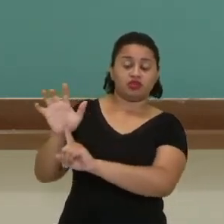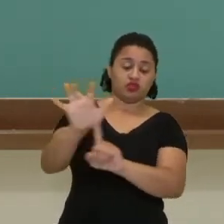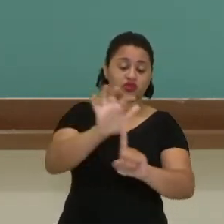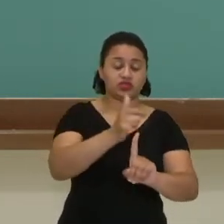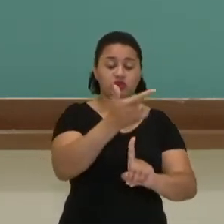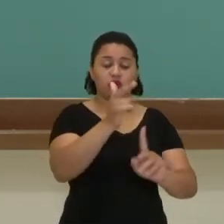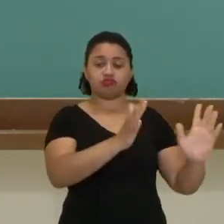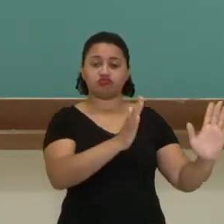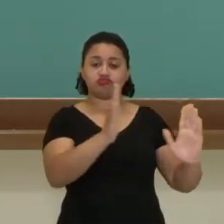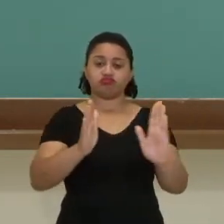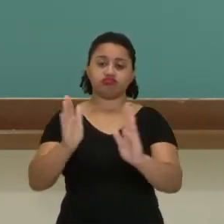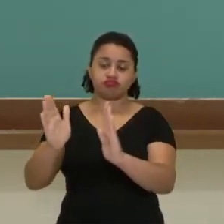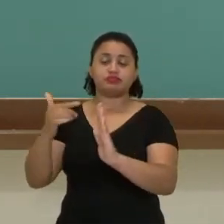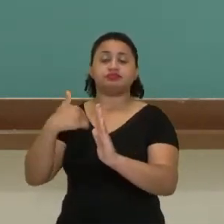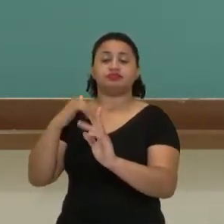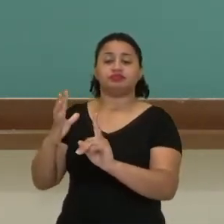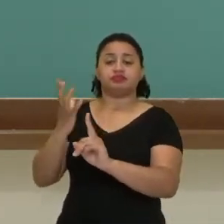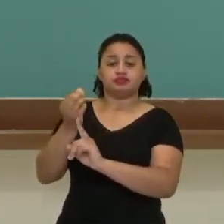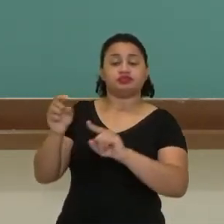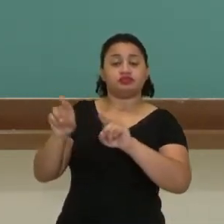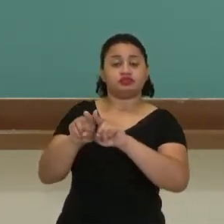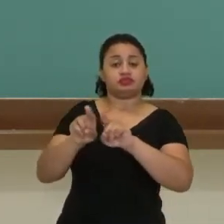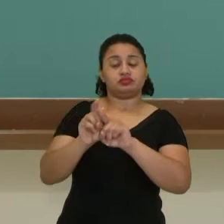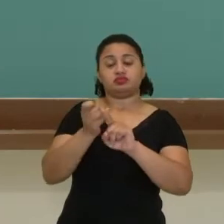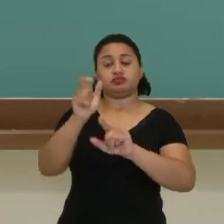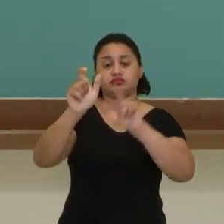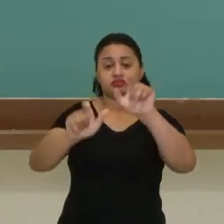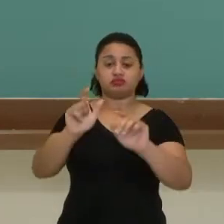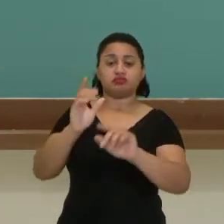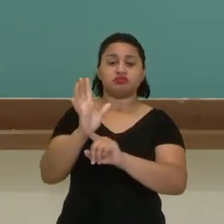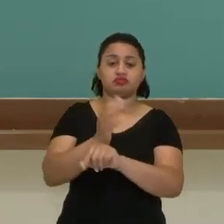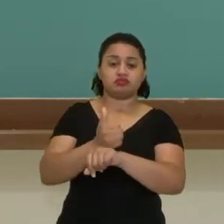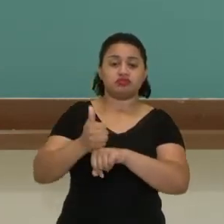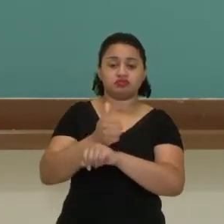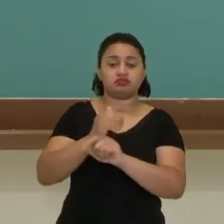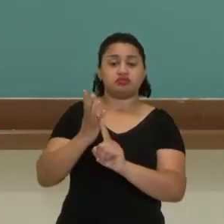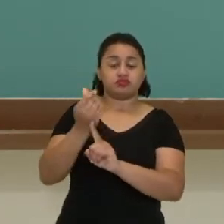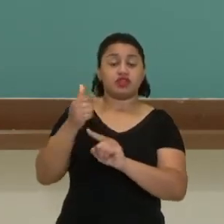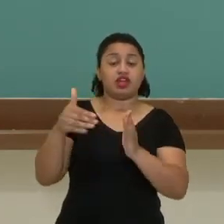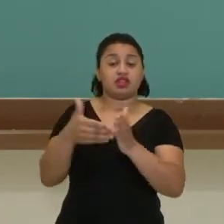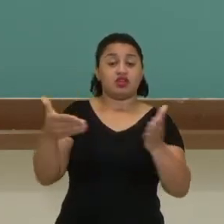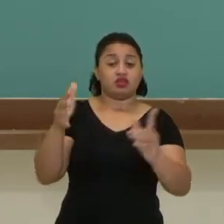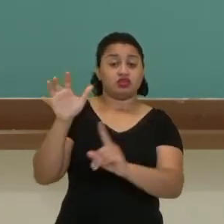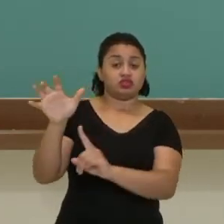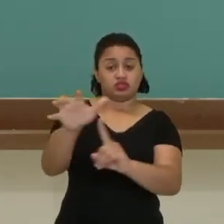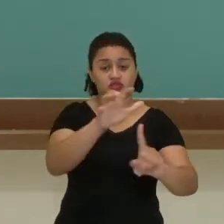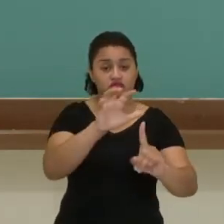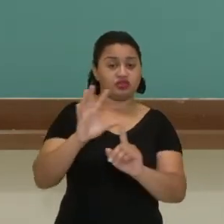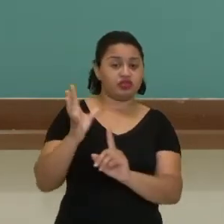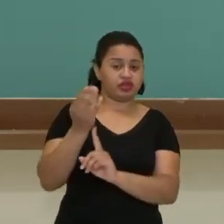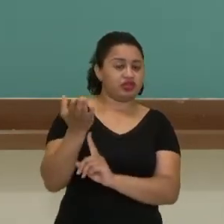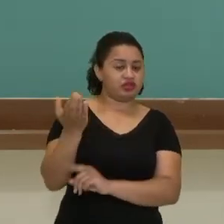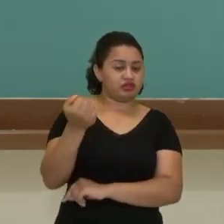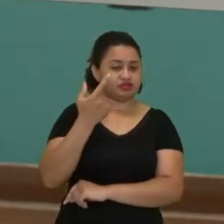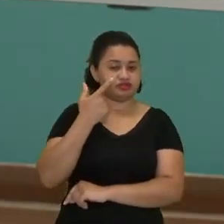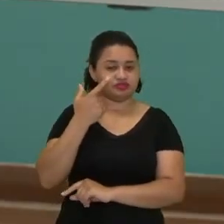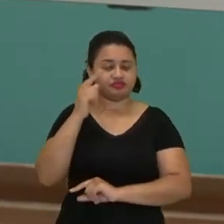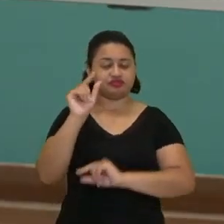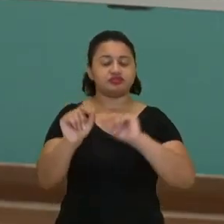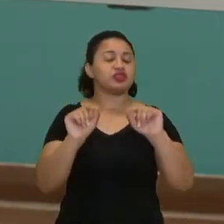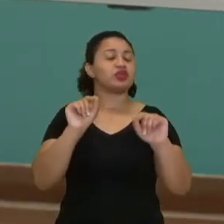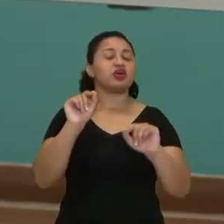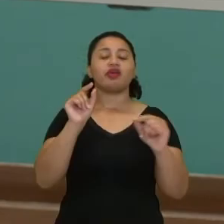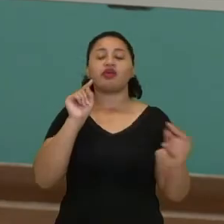outros demais artistas, e ainda hoje influencia muito a arte, ok? Vamos lá, vamos aos